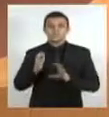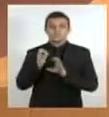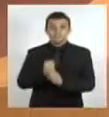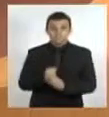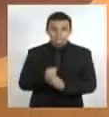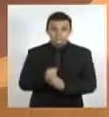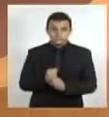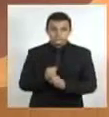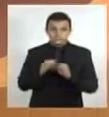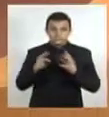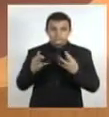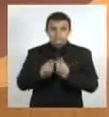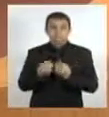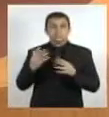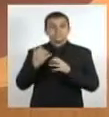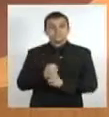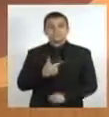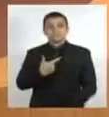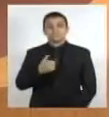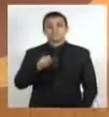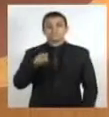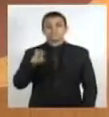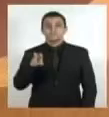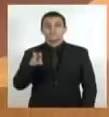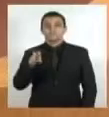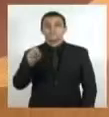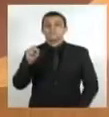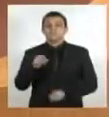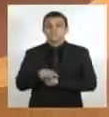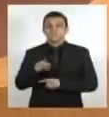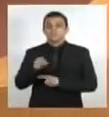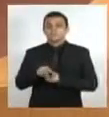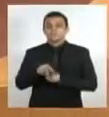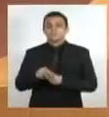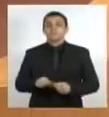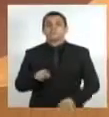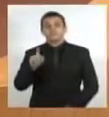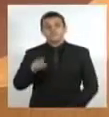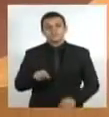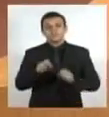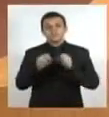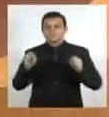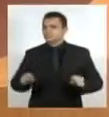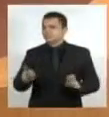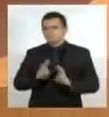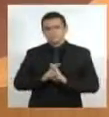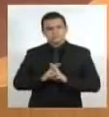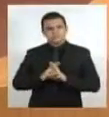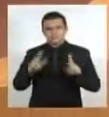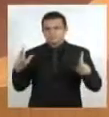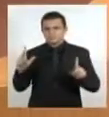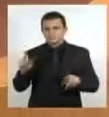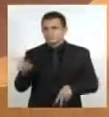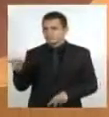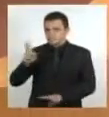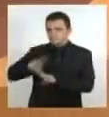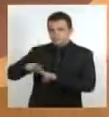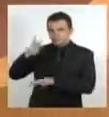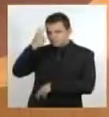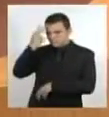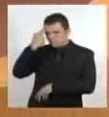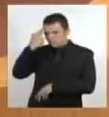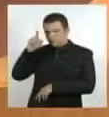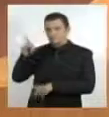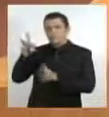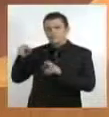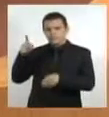todas elas somam 285 vagas, que é um sistema completamente diferente de um presídio como o de